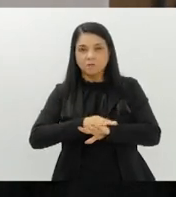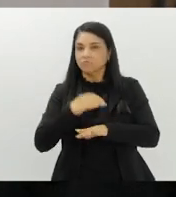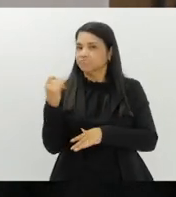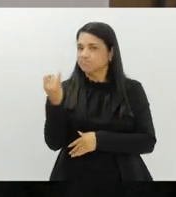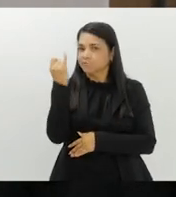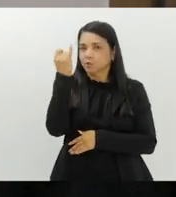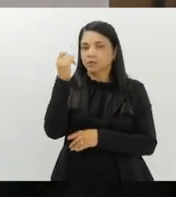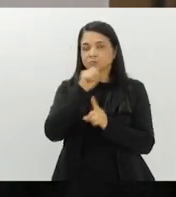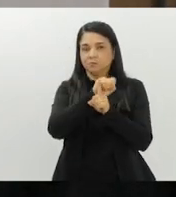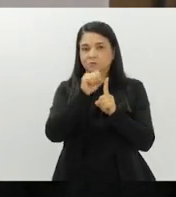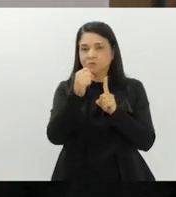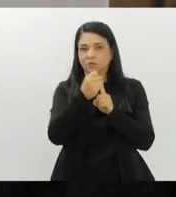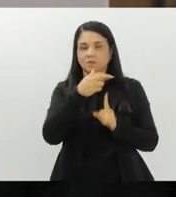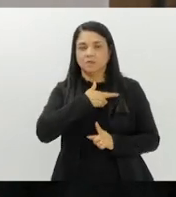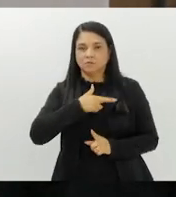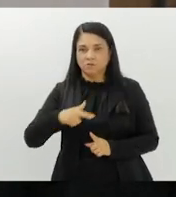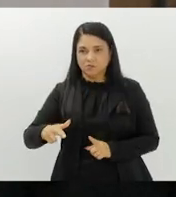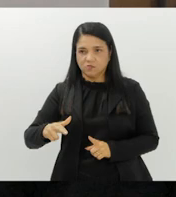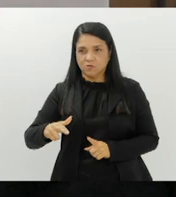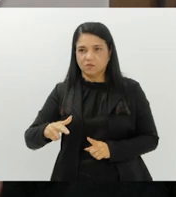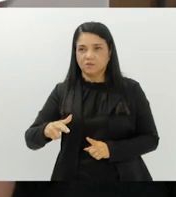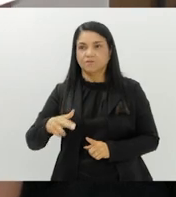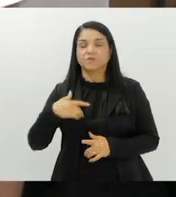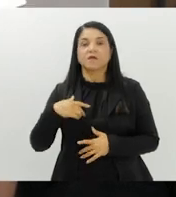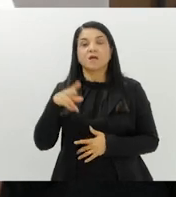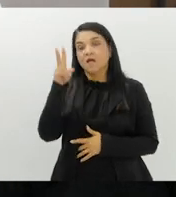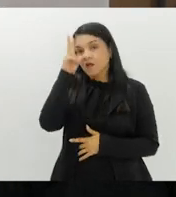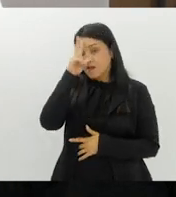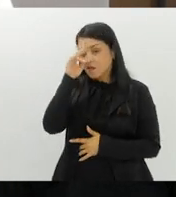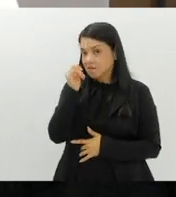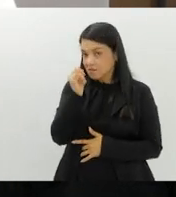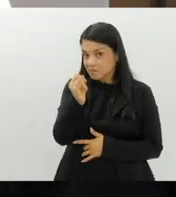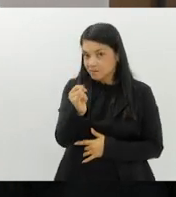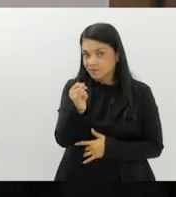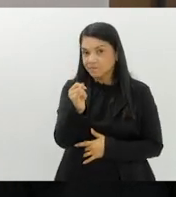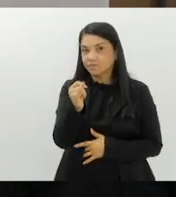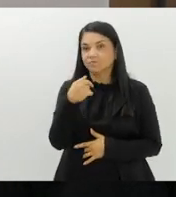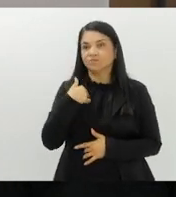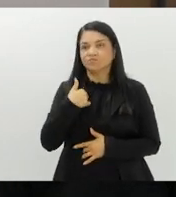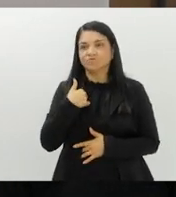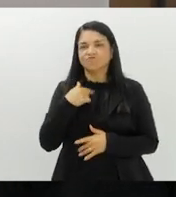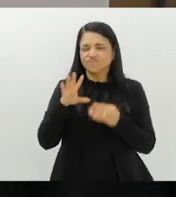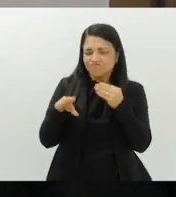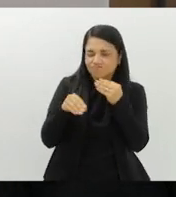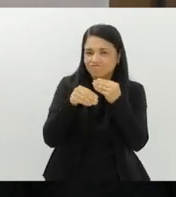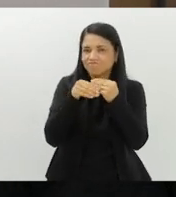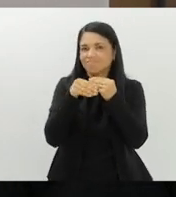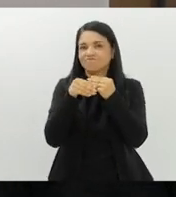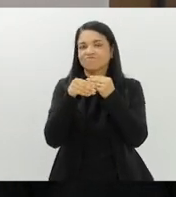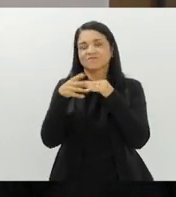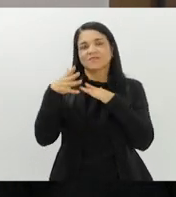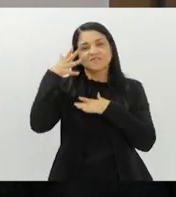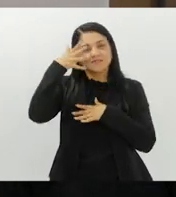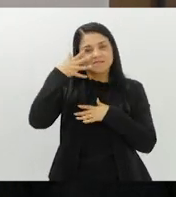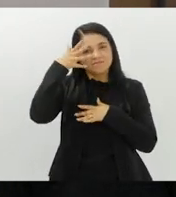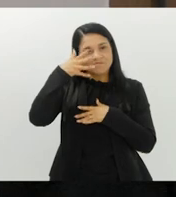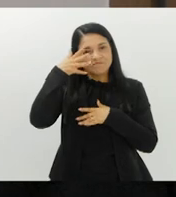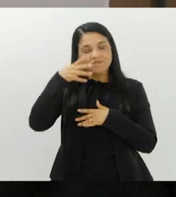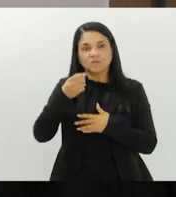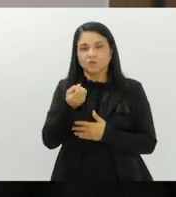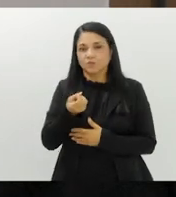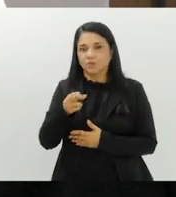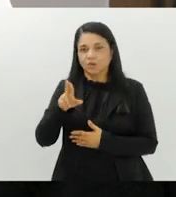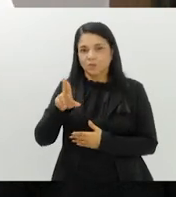nossa sociedade religiosa. Quero lembrar a todos que eu quero pegar um pedacinho do engajamento da fala do